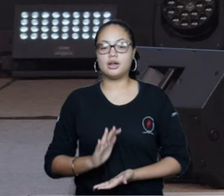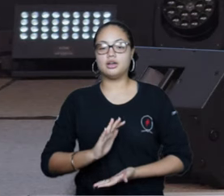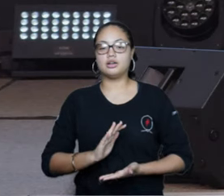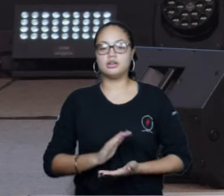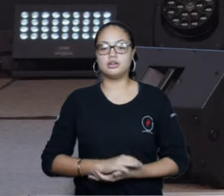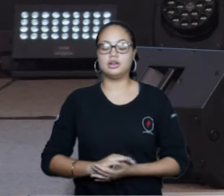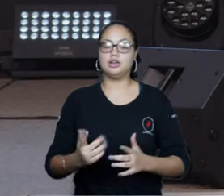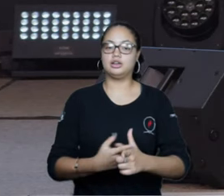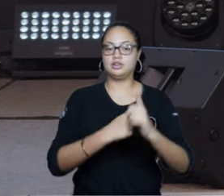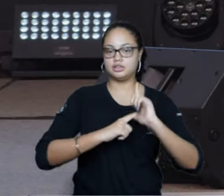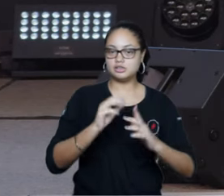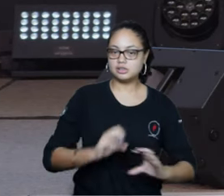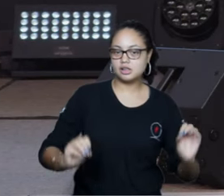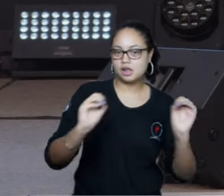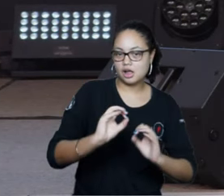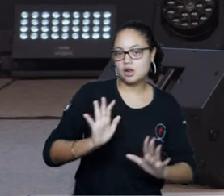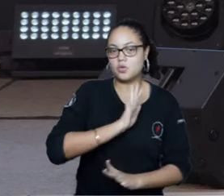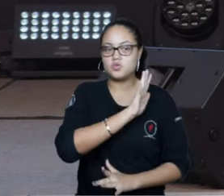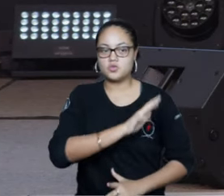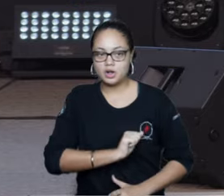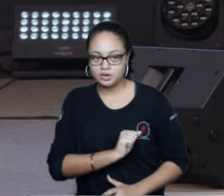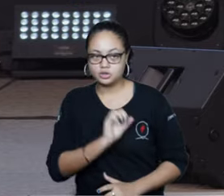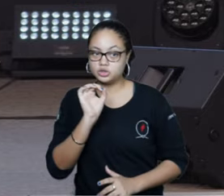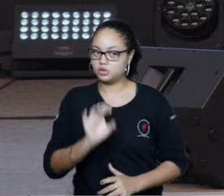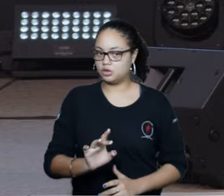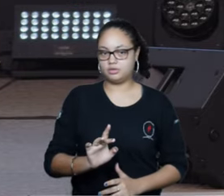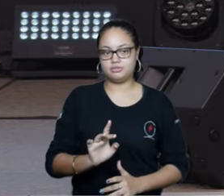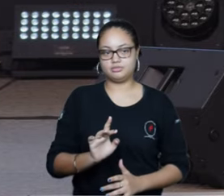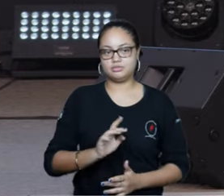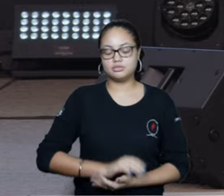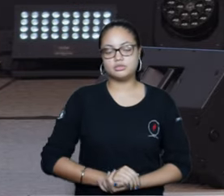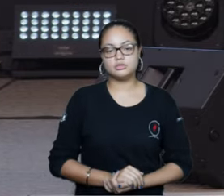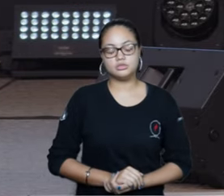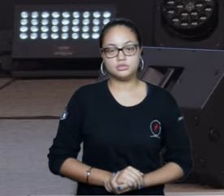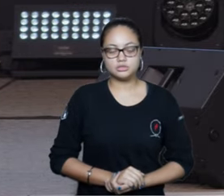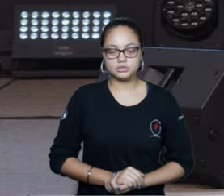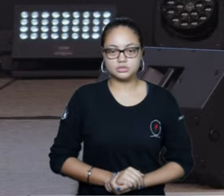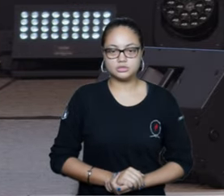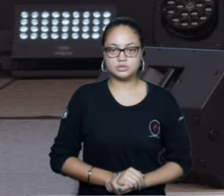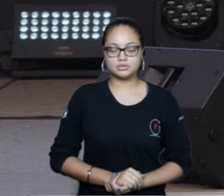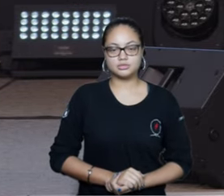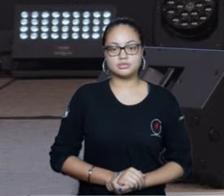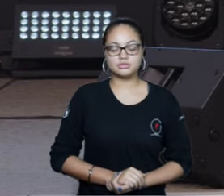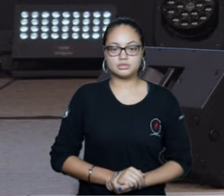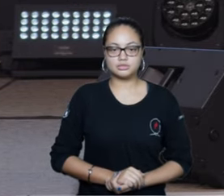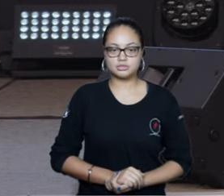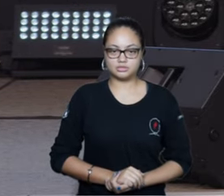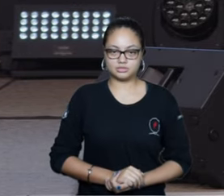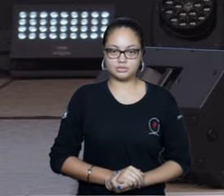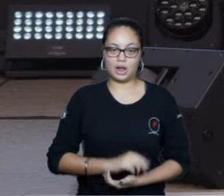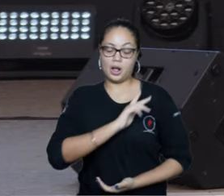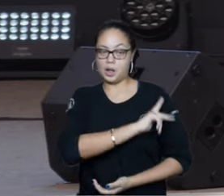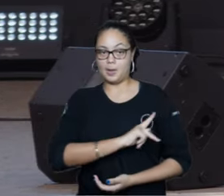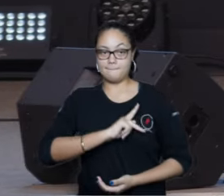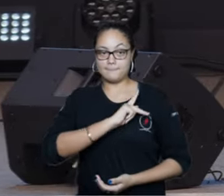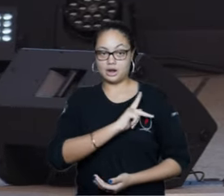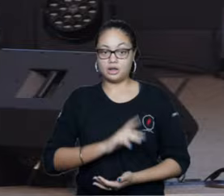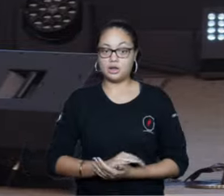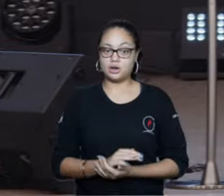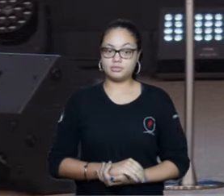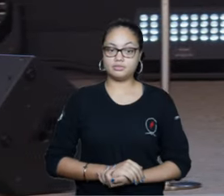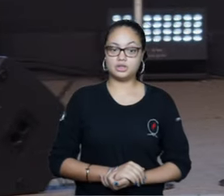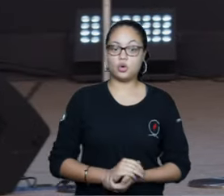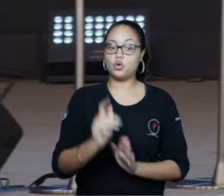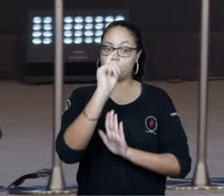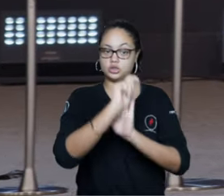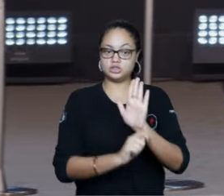amor o amor não faz mal ao próximo e quando Paulo eu senti agora agora